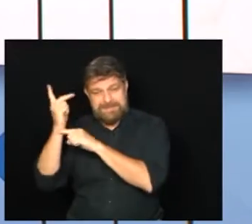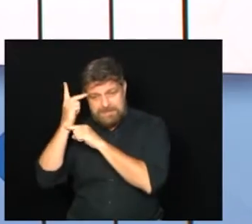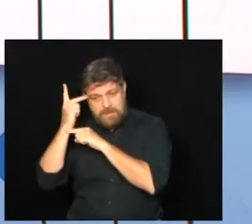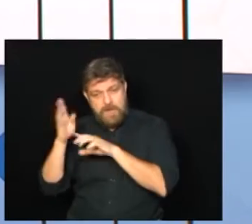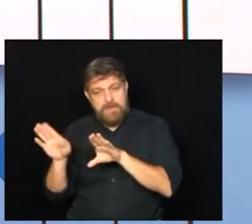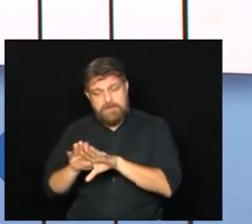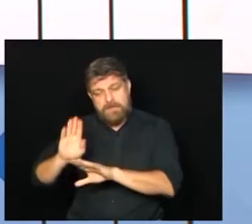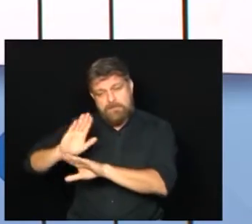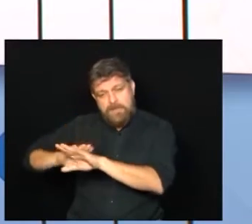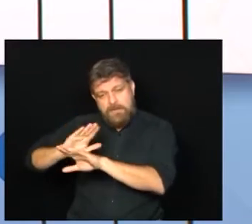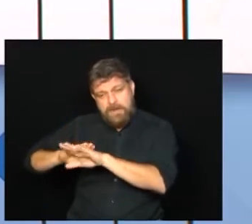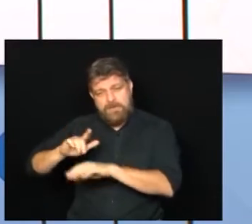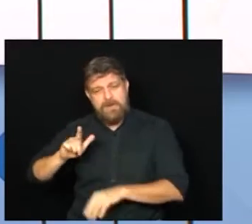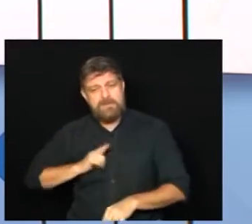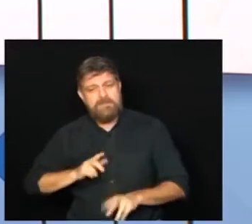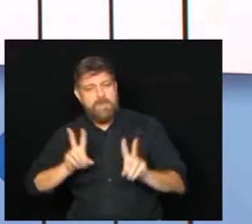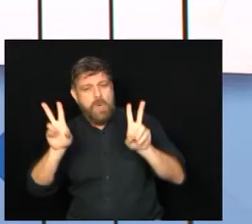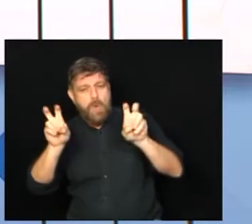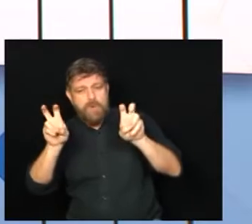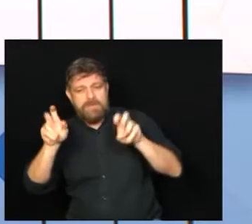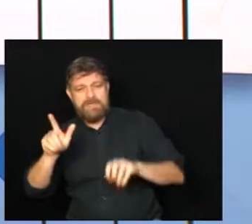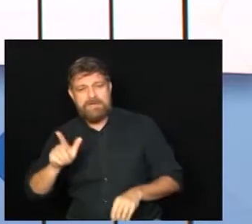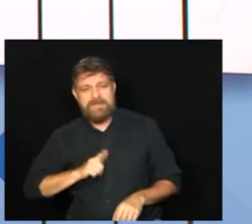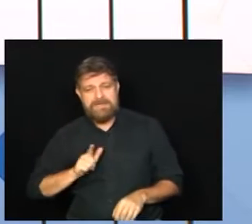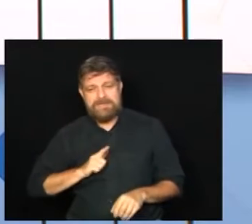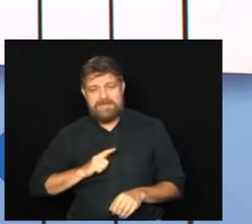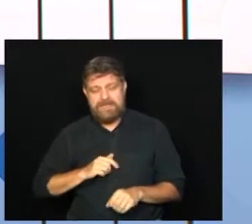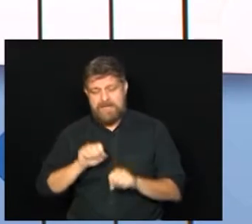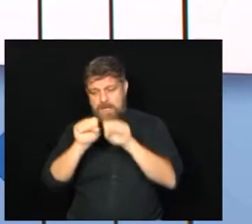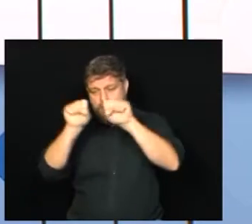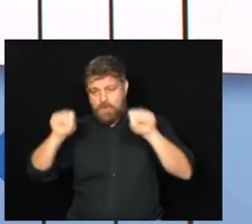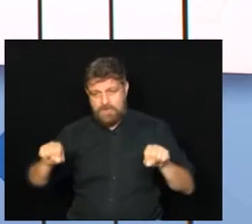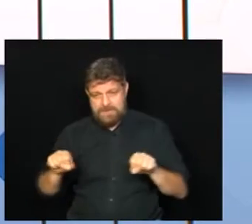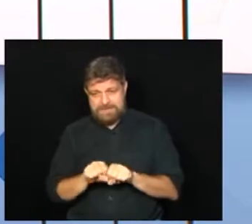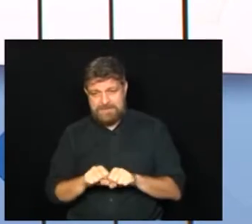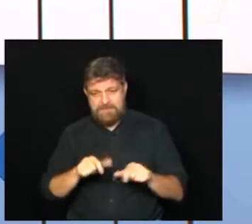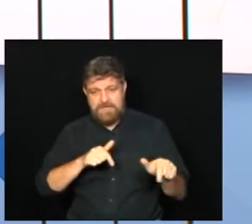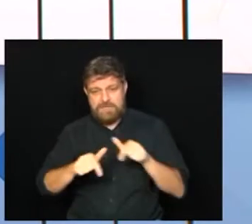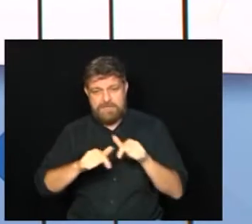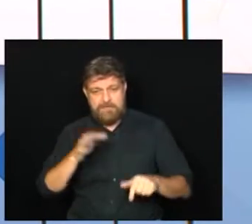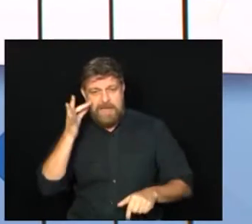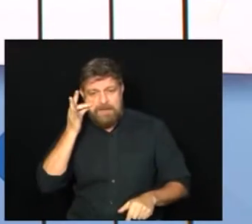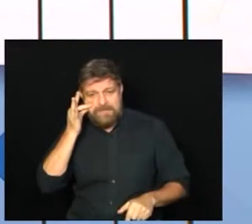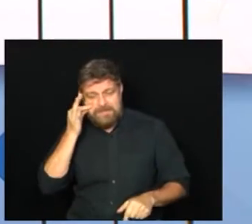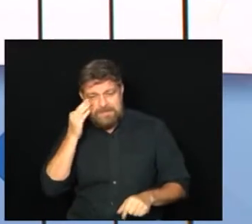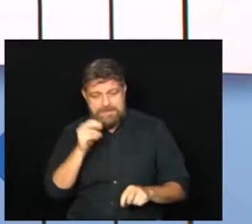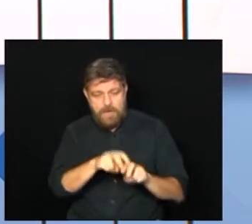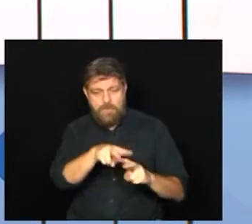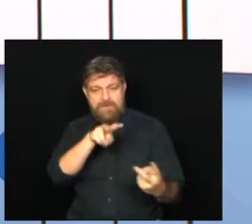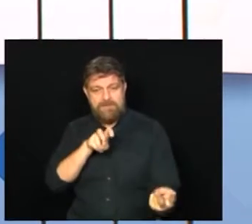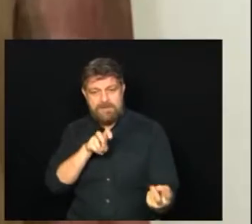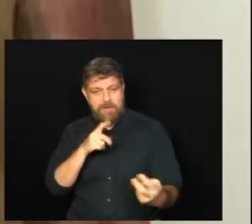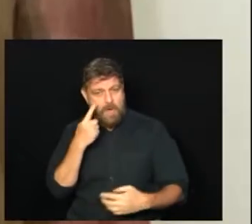também sobre a questão de adotar o sistema híbrido de trabalho. Acompanhe.